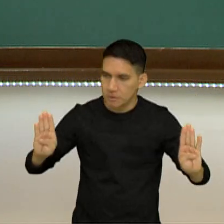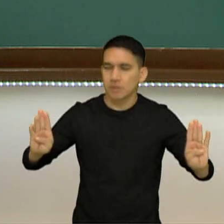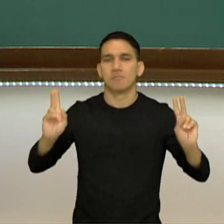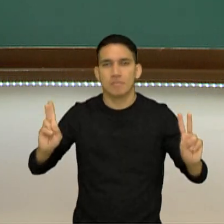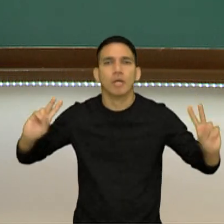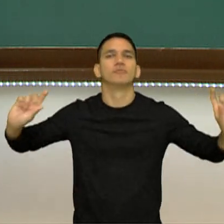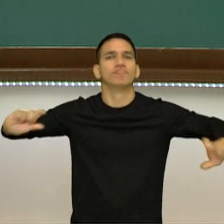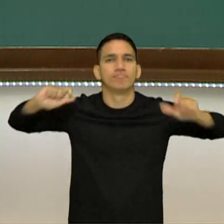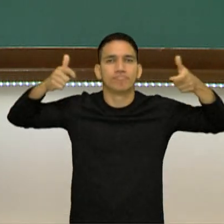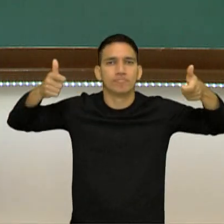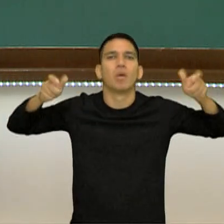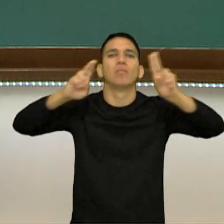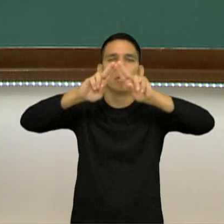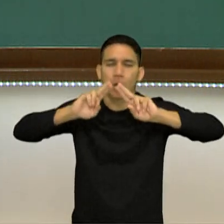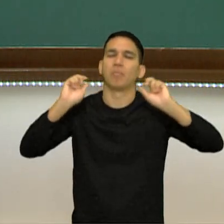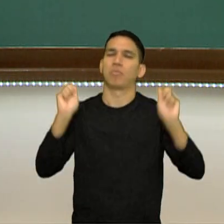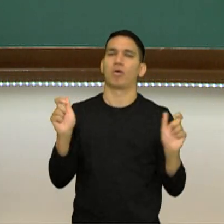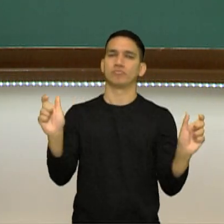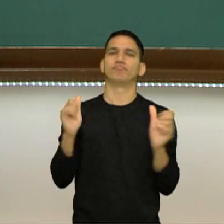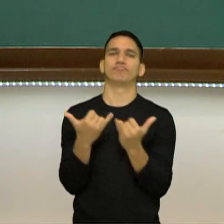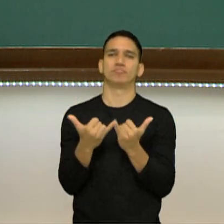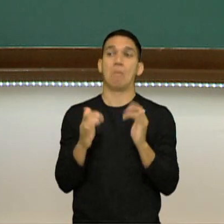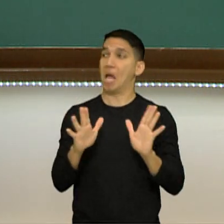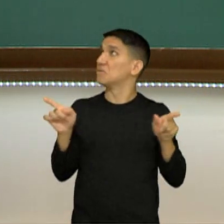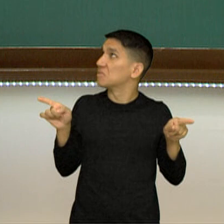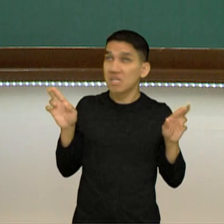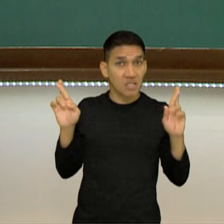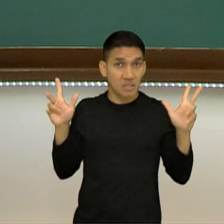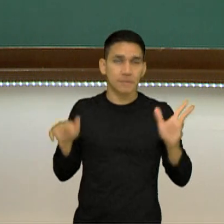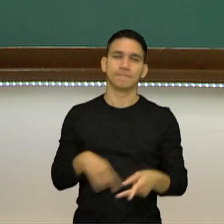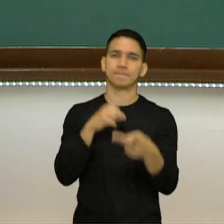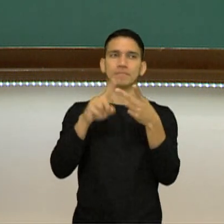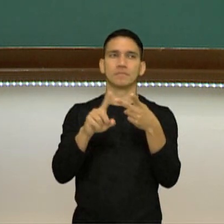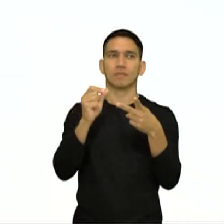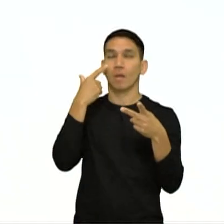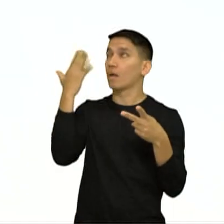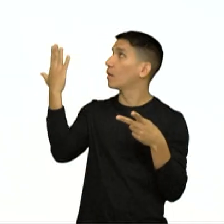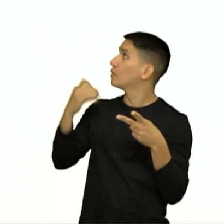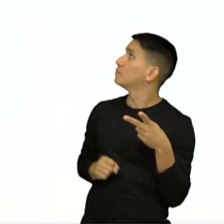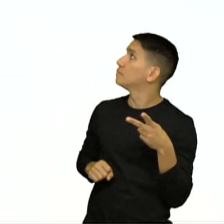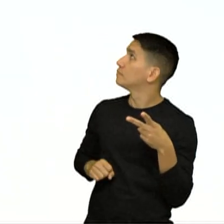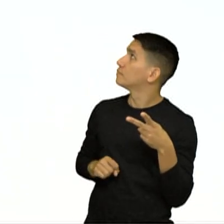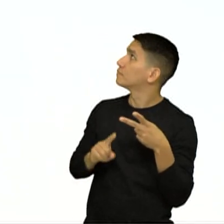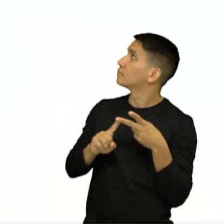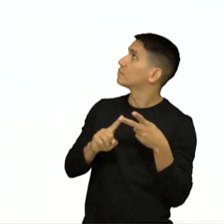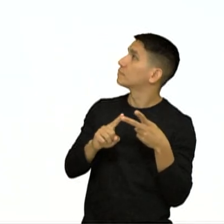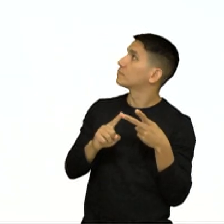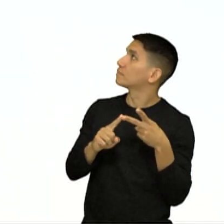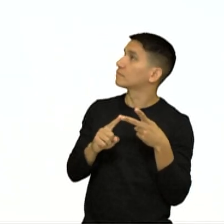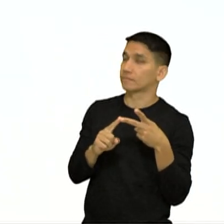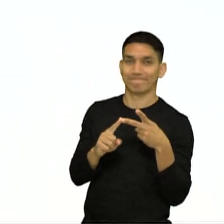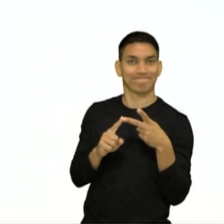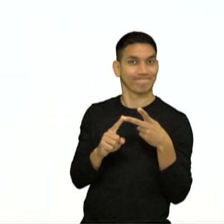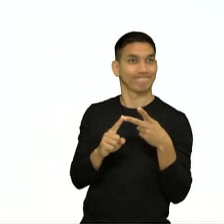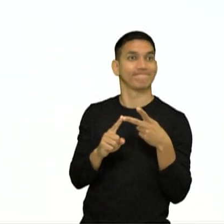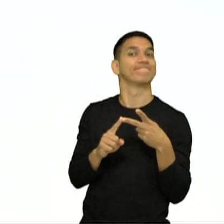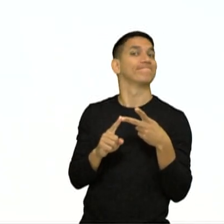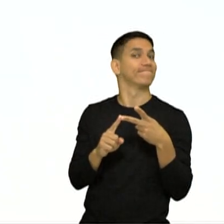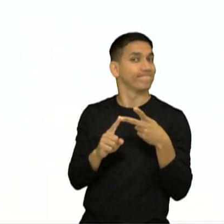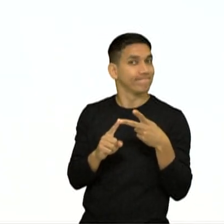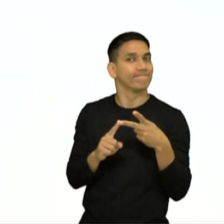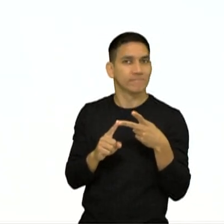letras. Tudo bem, são as mesmas letras, mas dá uma olhada. Aqui o a está ao quadrado, aqui não está. No primeiro monômio, o b